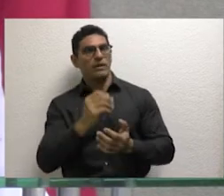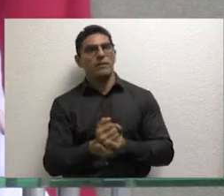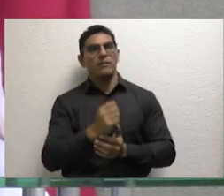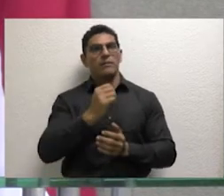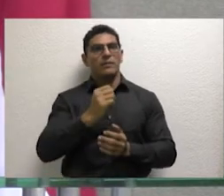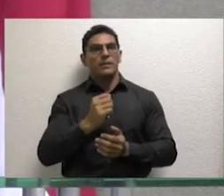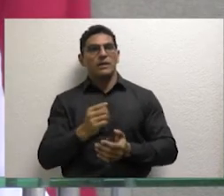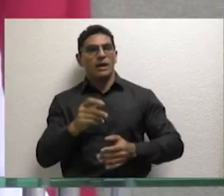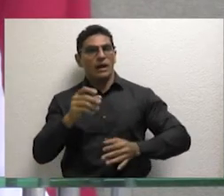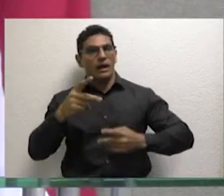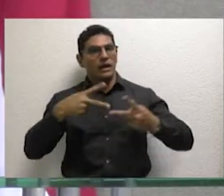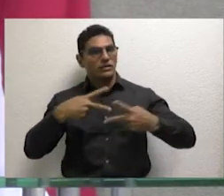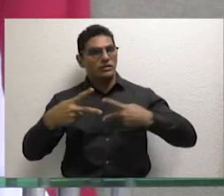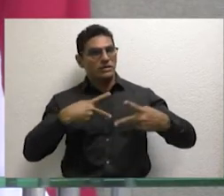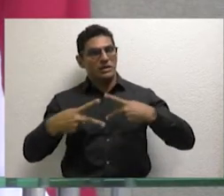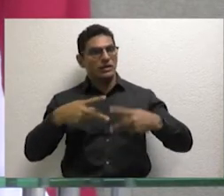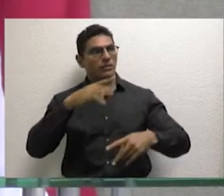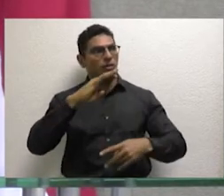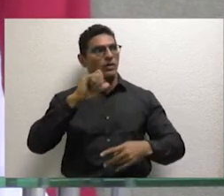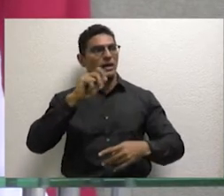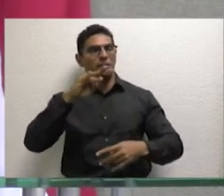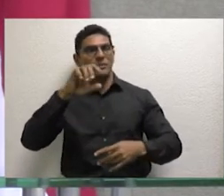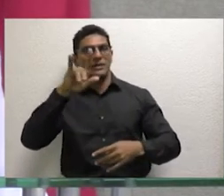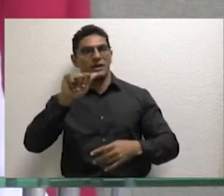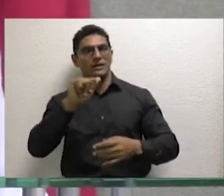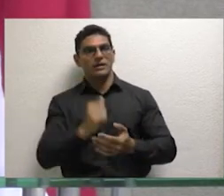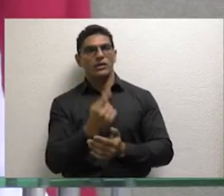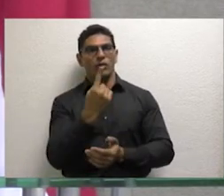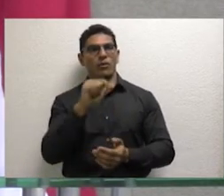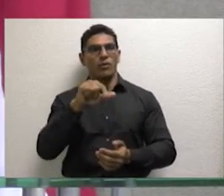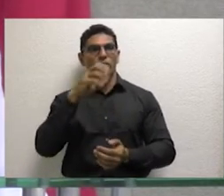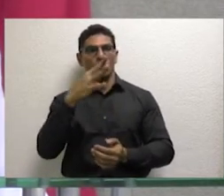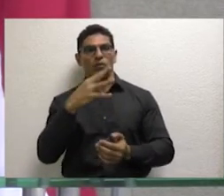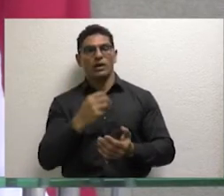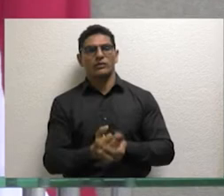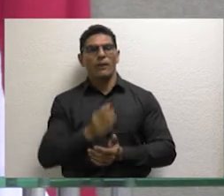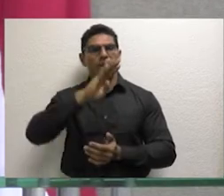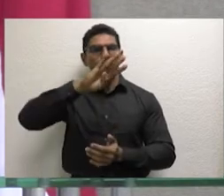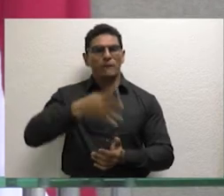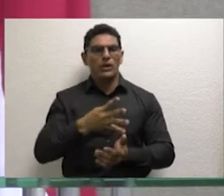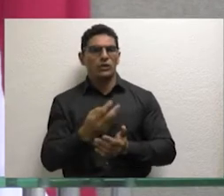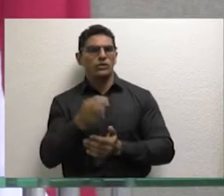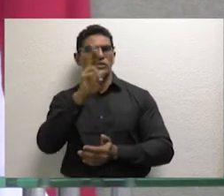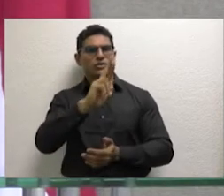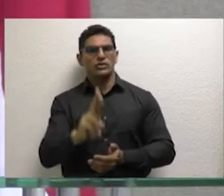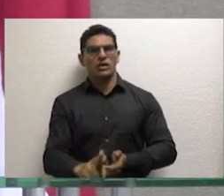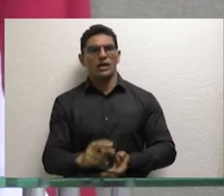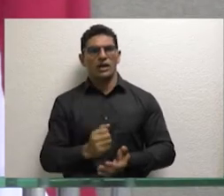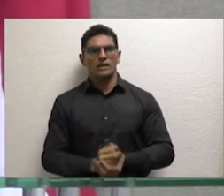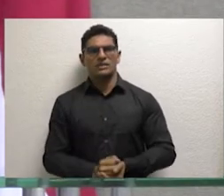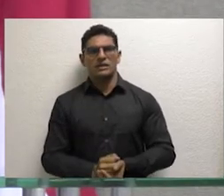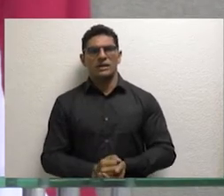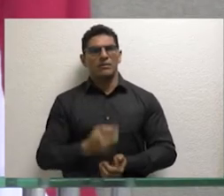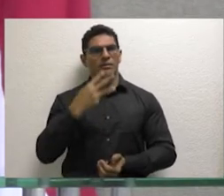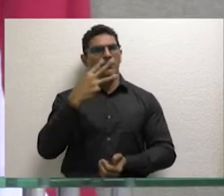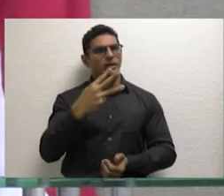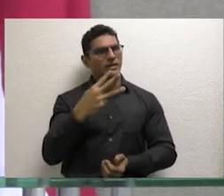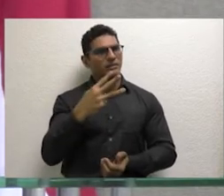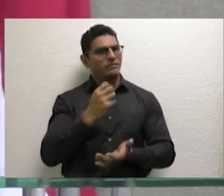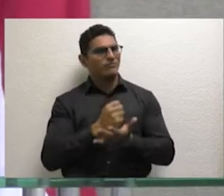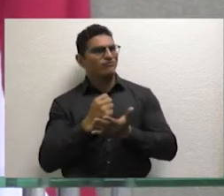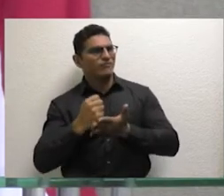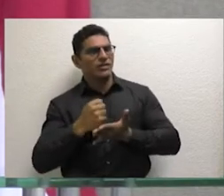e 1,4 bilhão de reais para três taxas estaduais